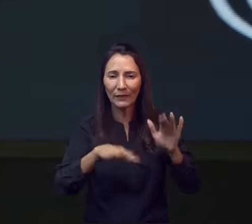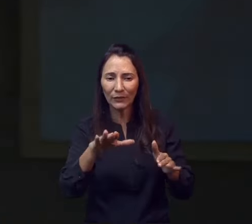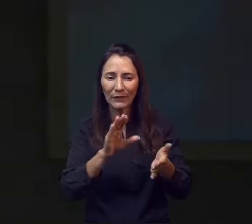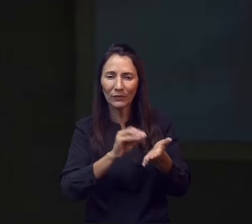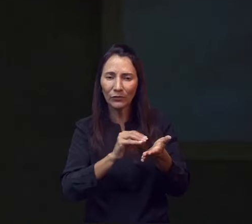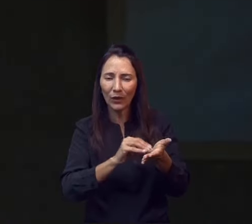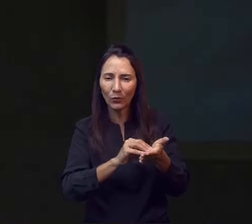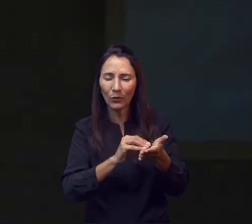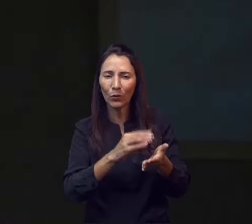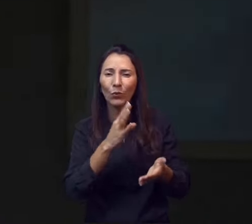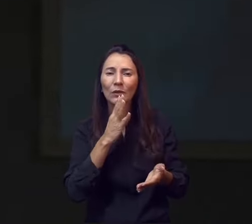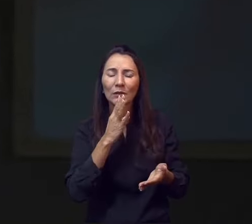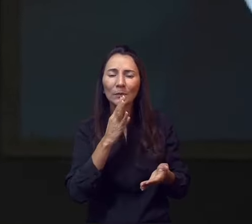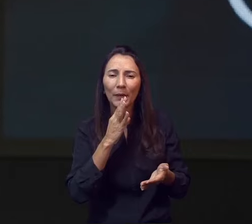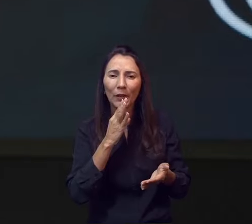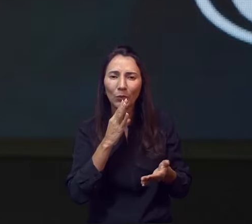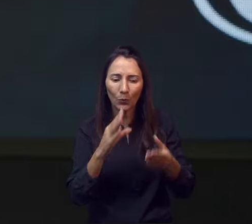correto